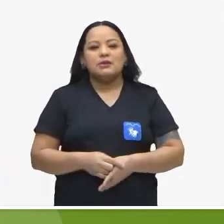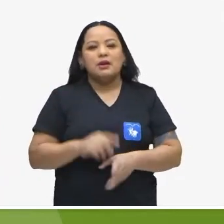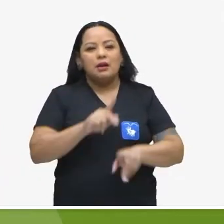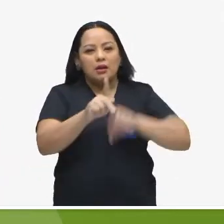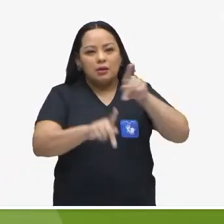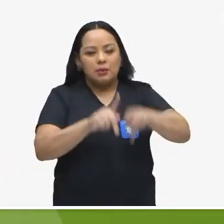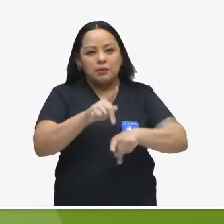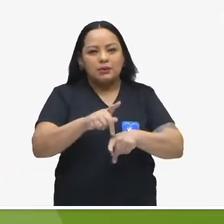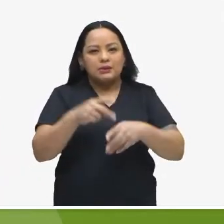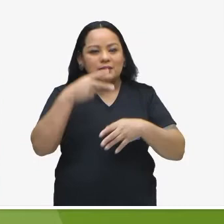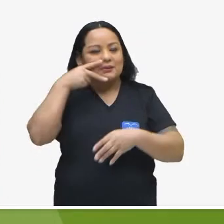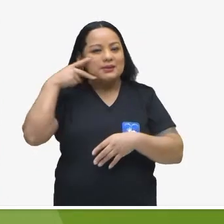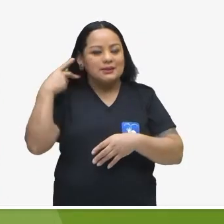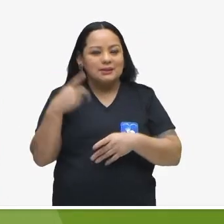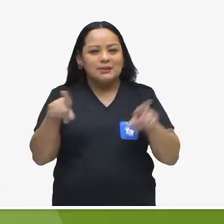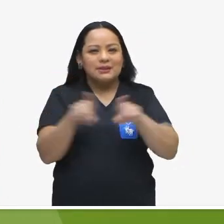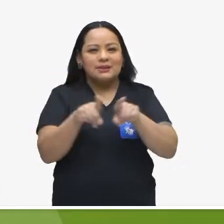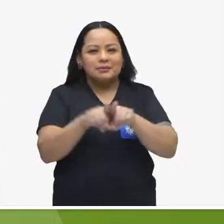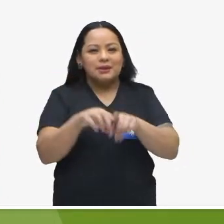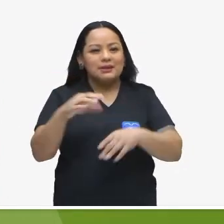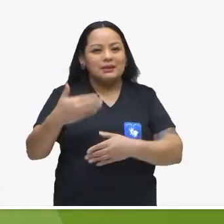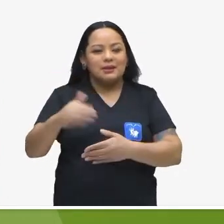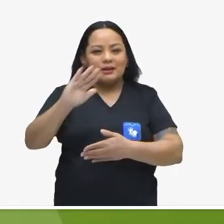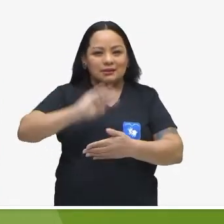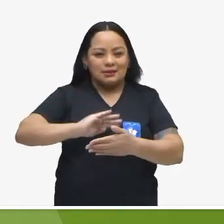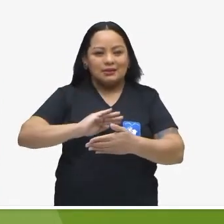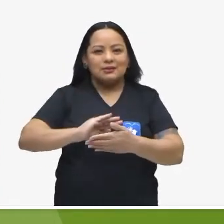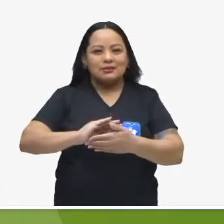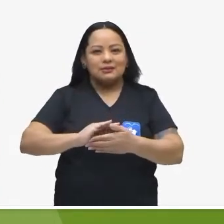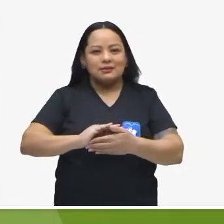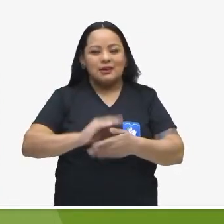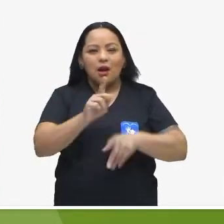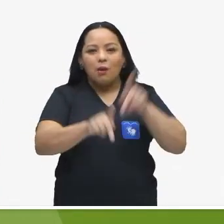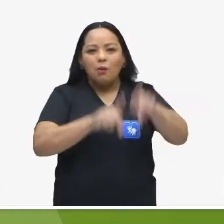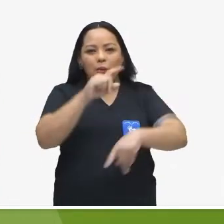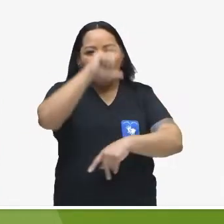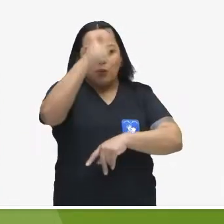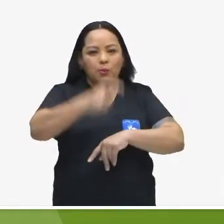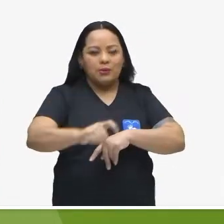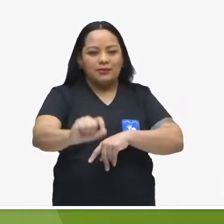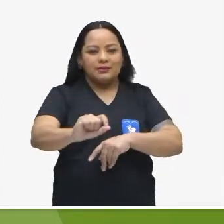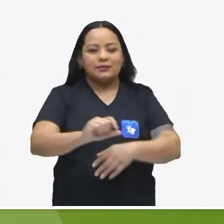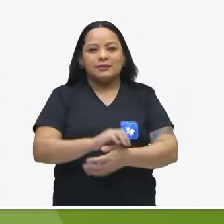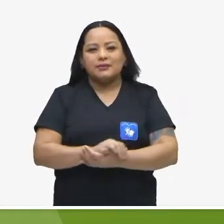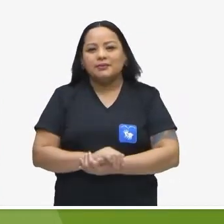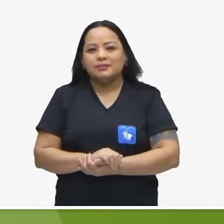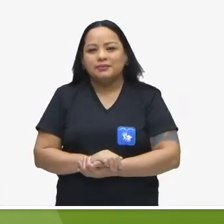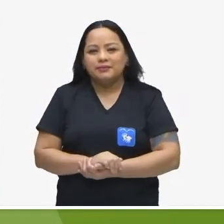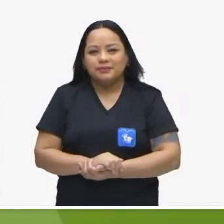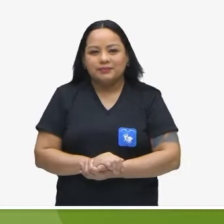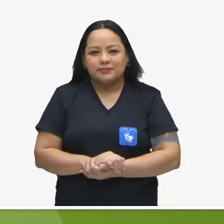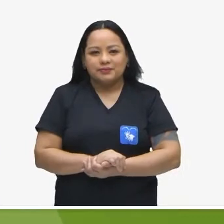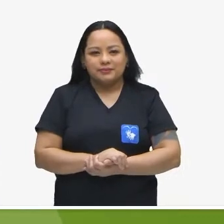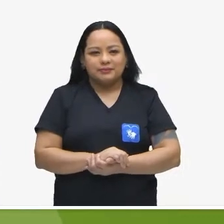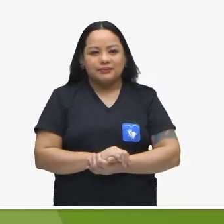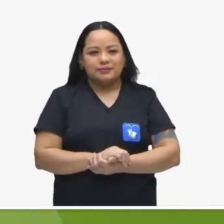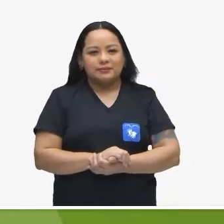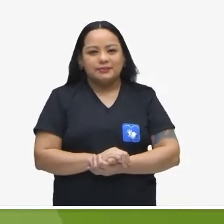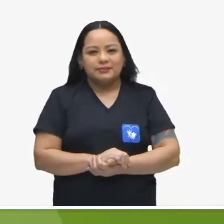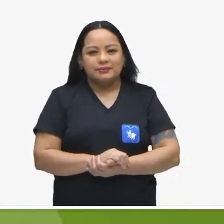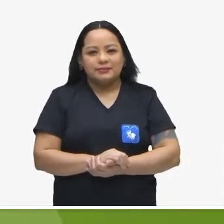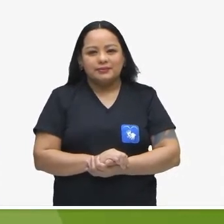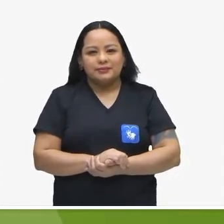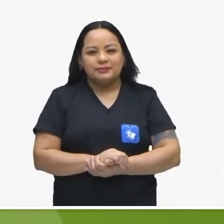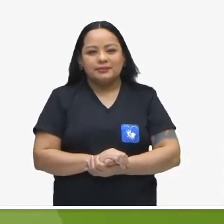das zebras, e ali mais atrás nós temos a população dos elefantes, certo? E quando eu